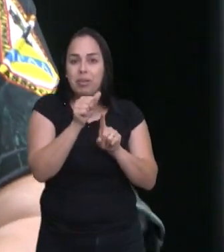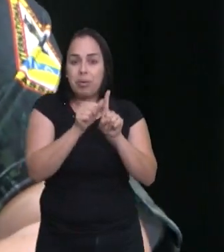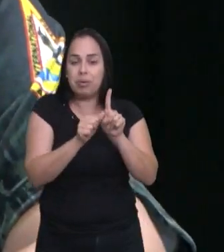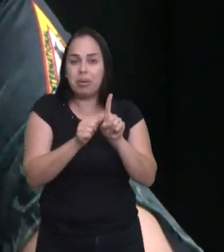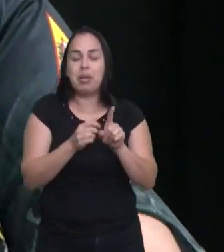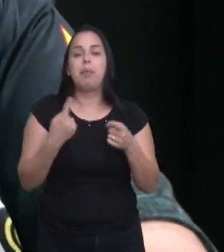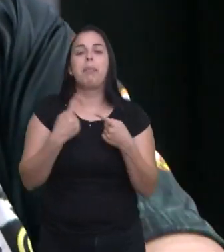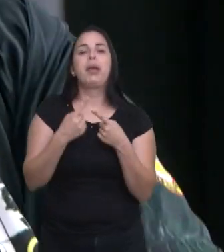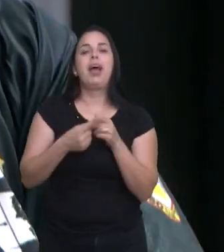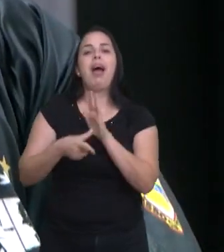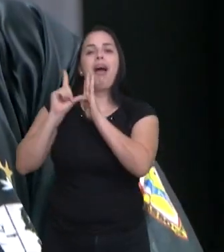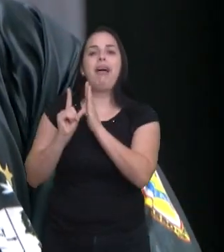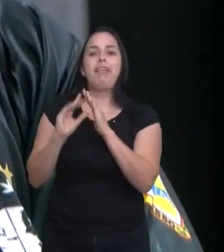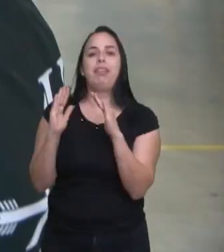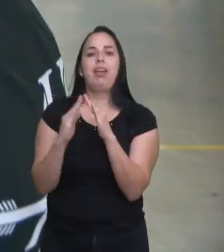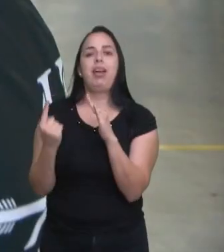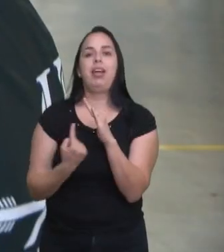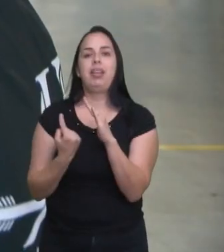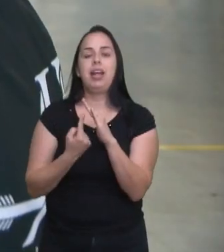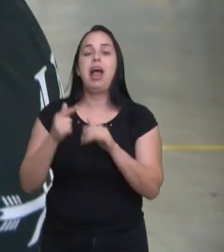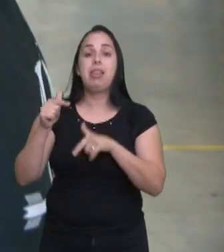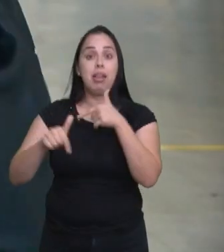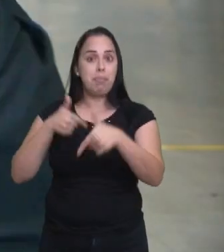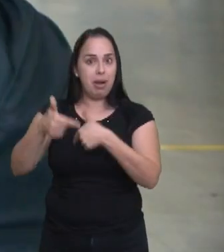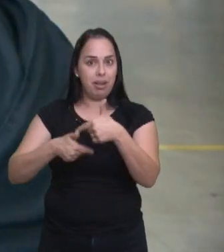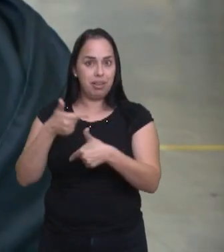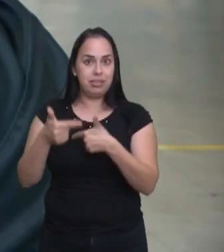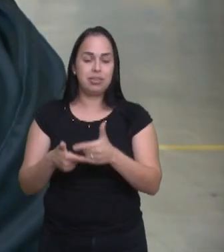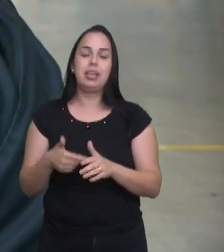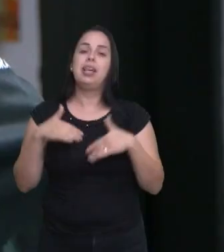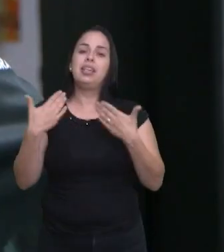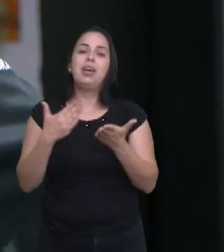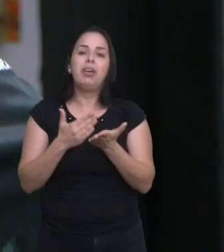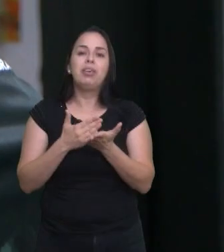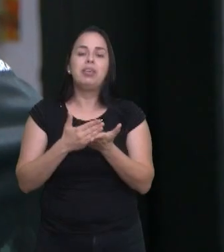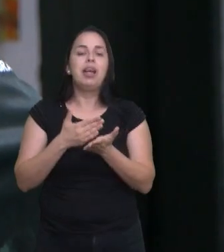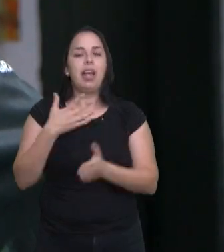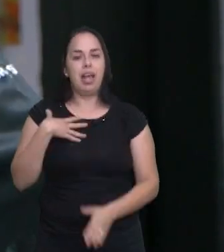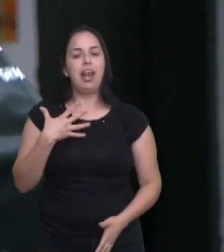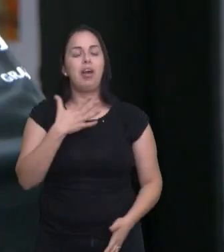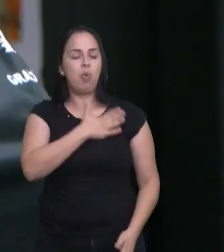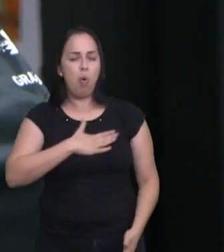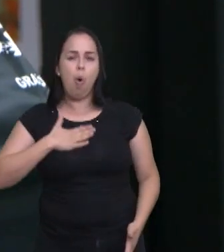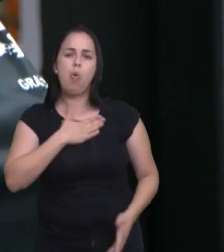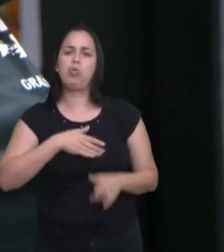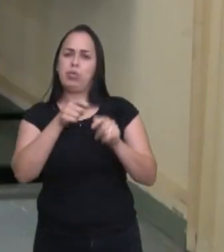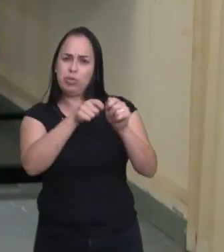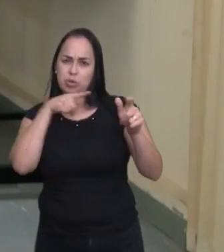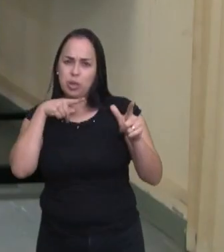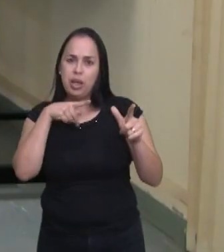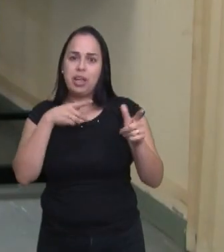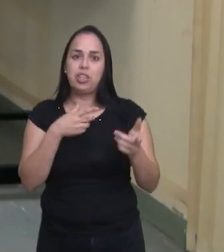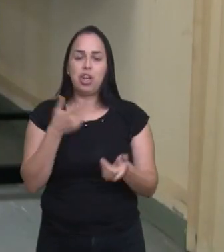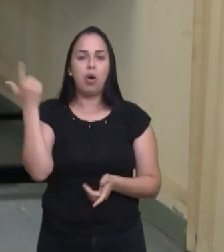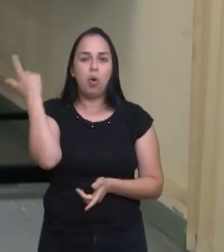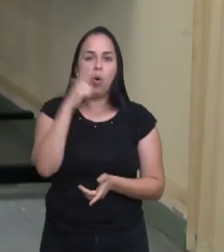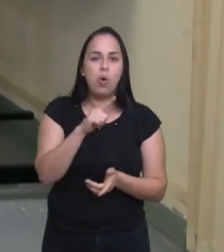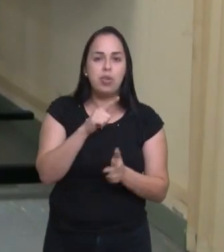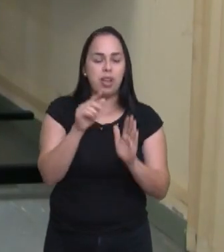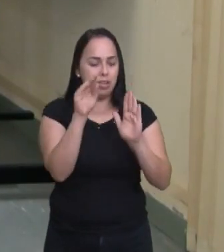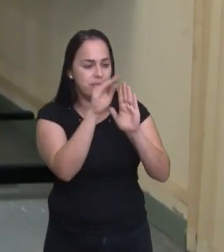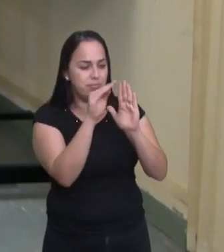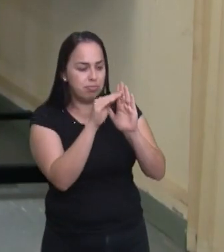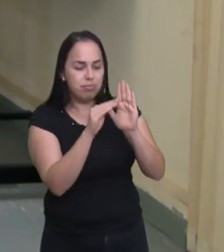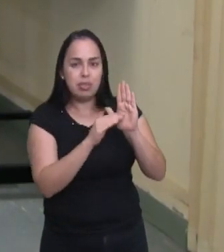meses após ficar um período em casa, trabalhando de modo home office. Desde então, ela tomou o gosto pela prática e já